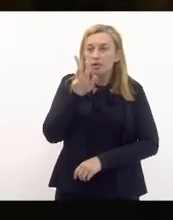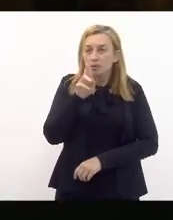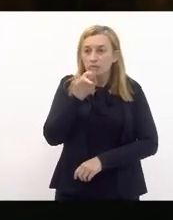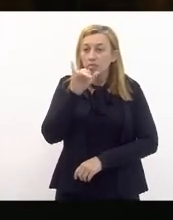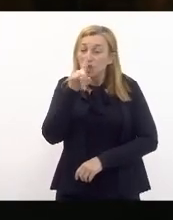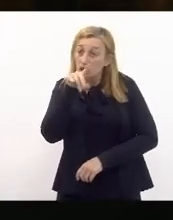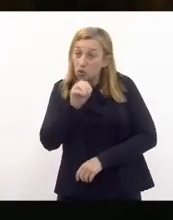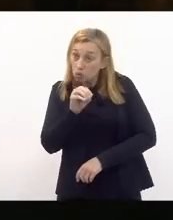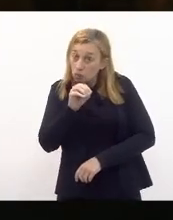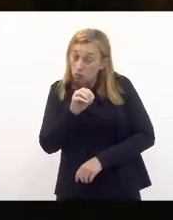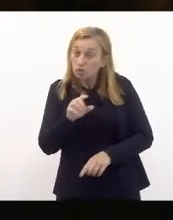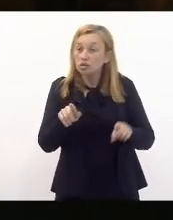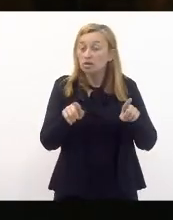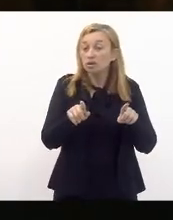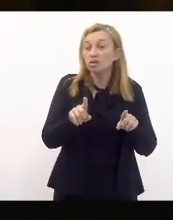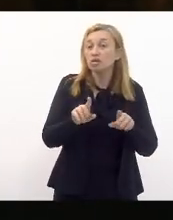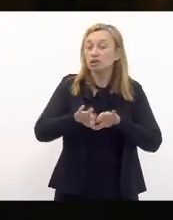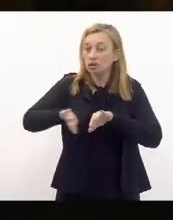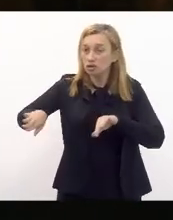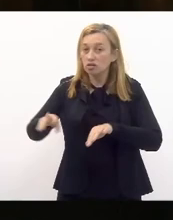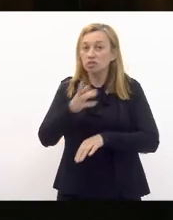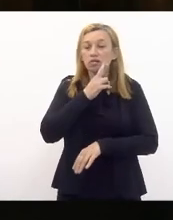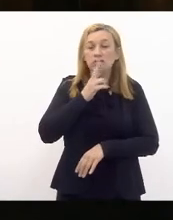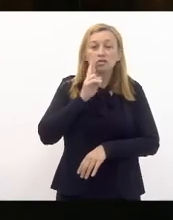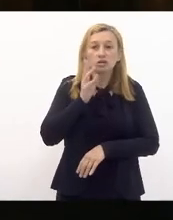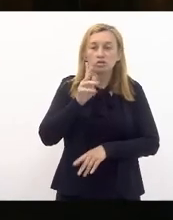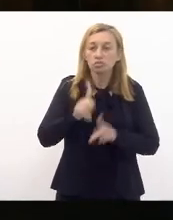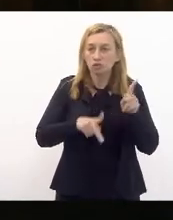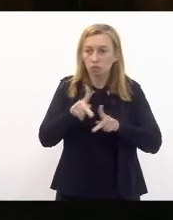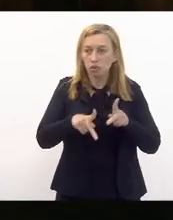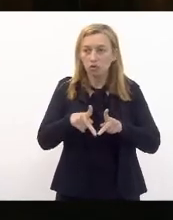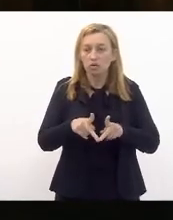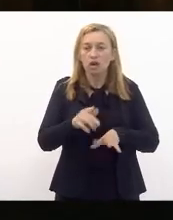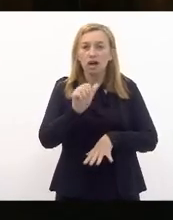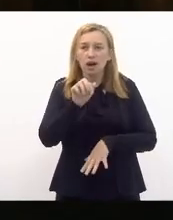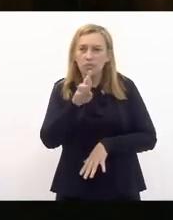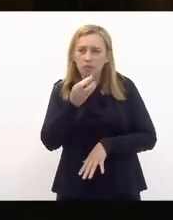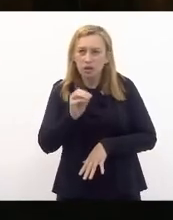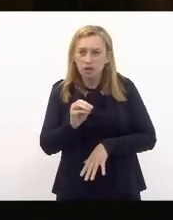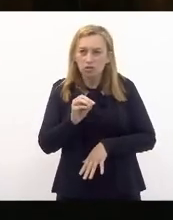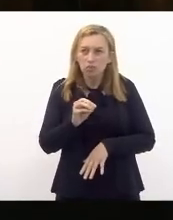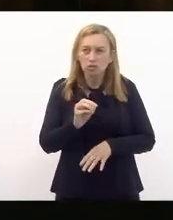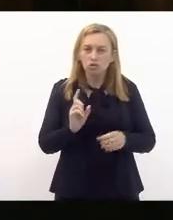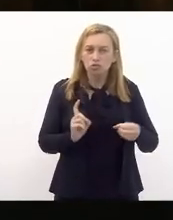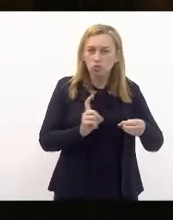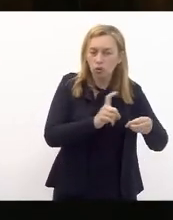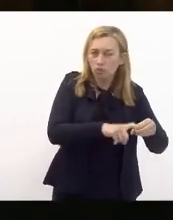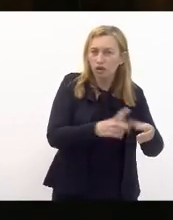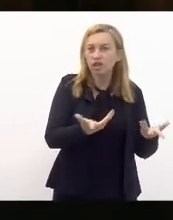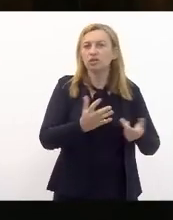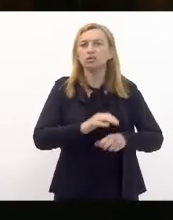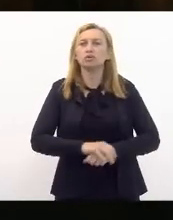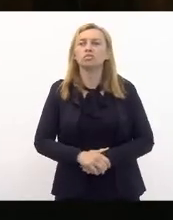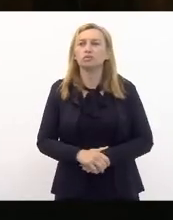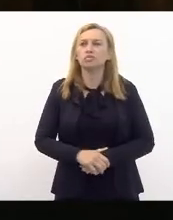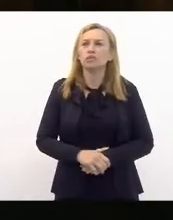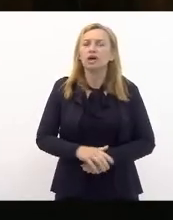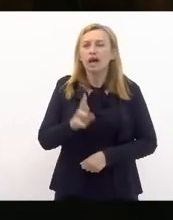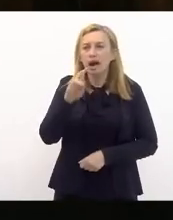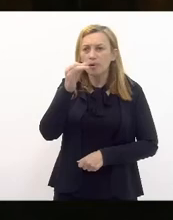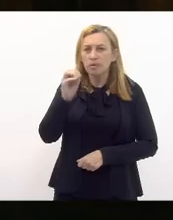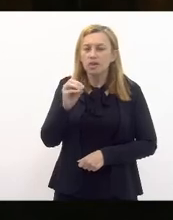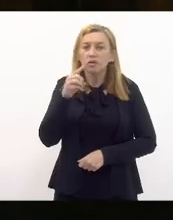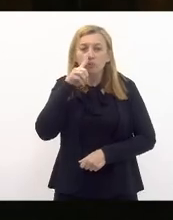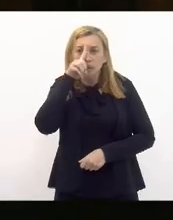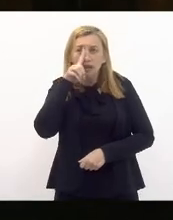na questão do restaurante popular abriu hoje descobertos de convênio abrigo xi que